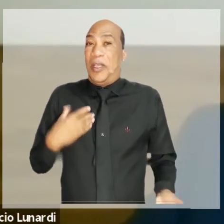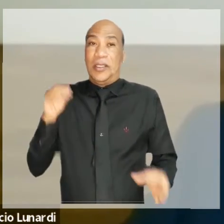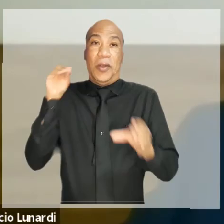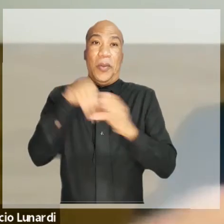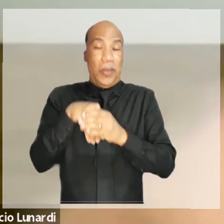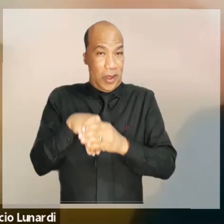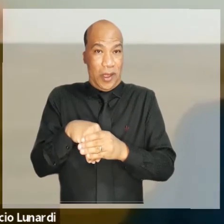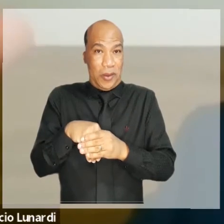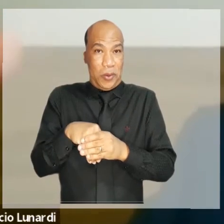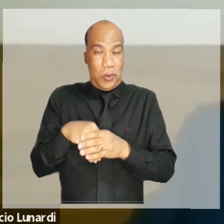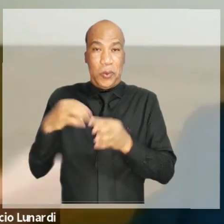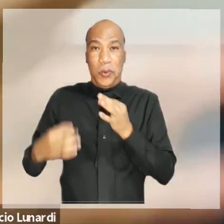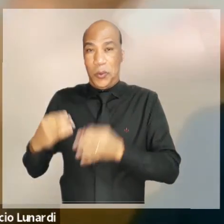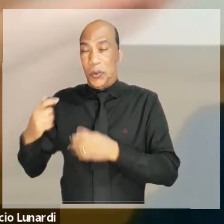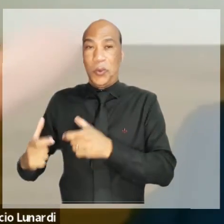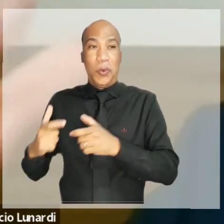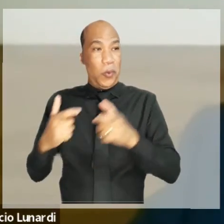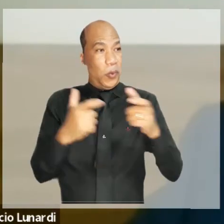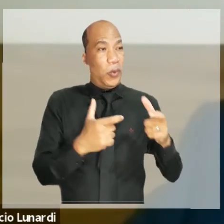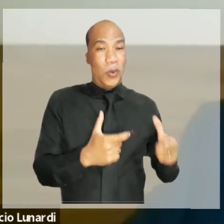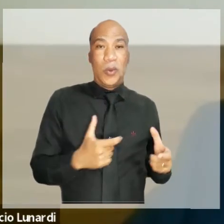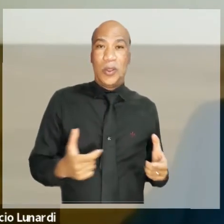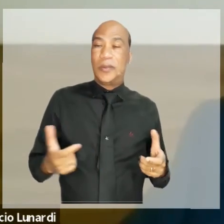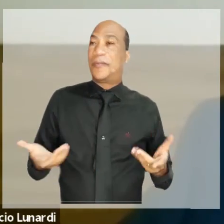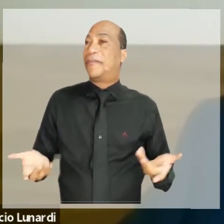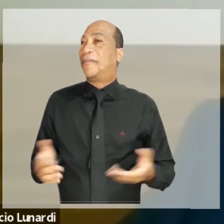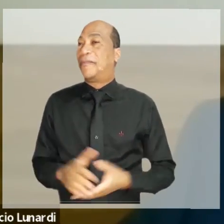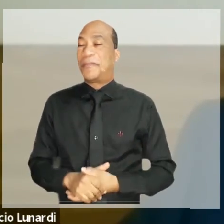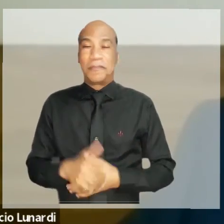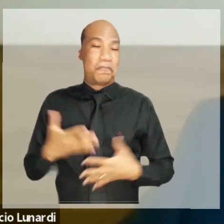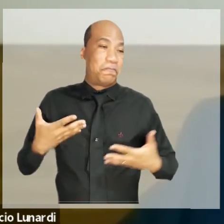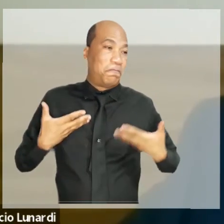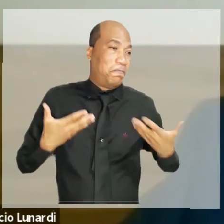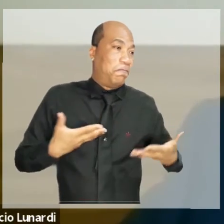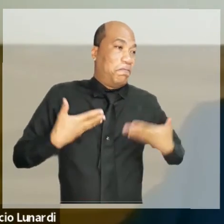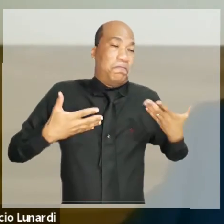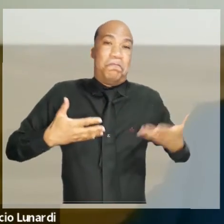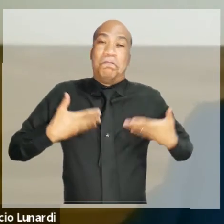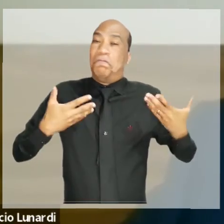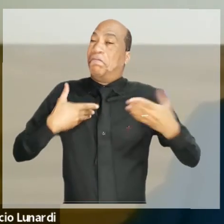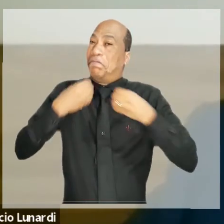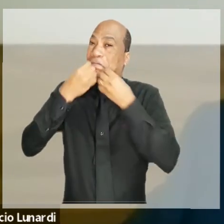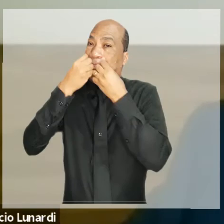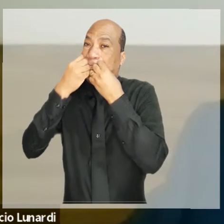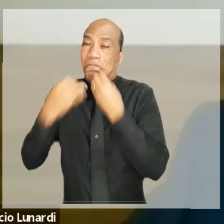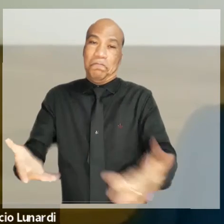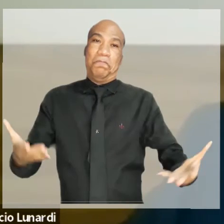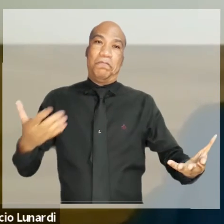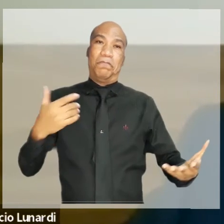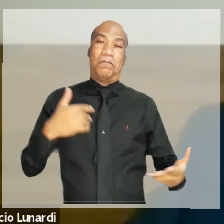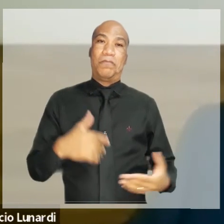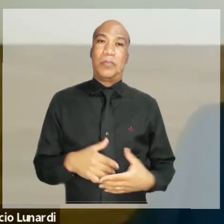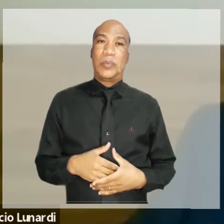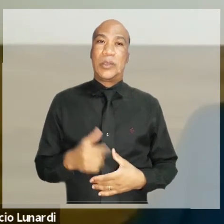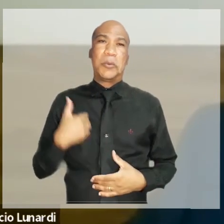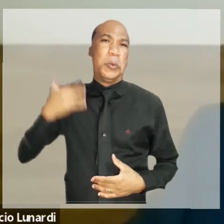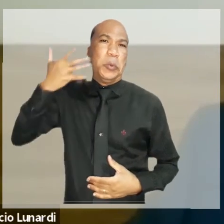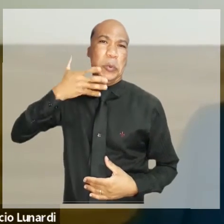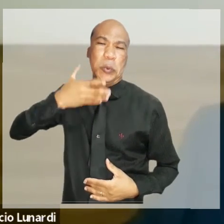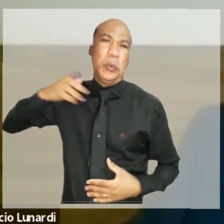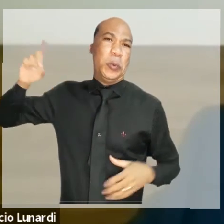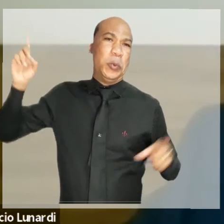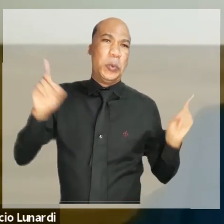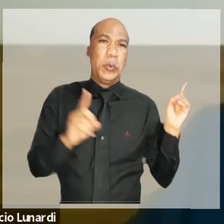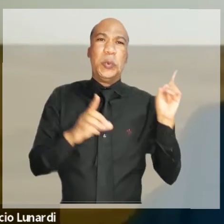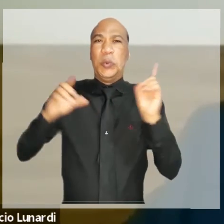seminário. Tivemos brilhantes palestras e encerrando aqui com chave de ouro com o professor Ronaldo Lemos. Muito obrigado mesmo, professor Ronaldo Lemos, seja